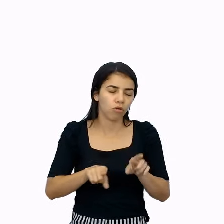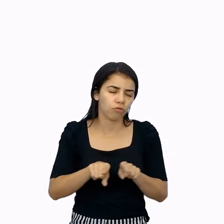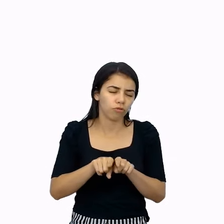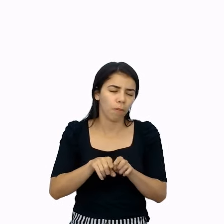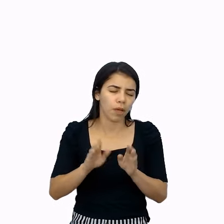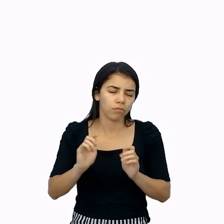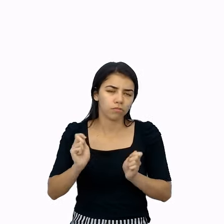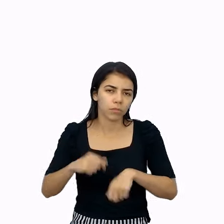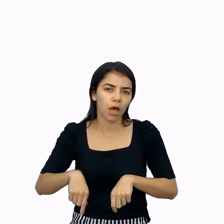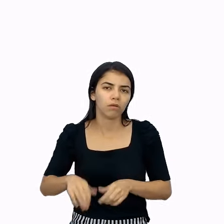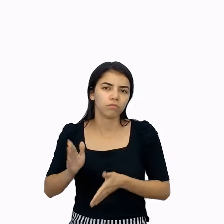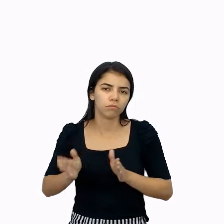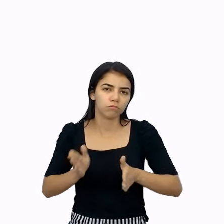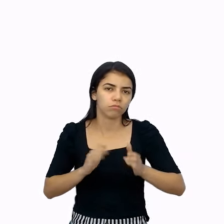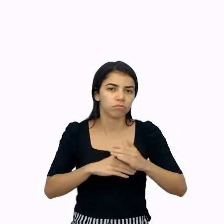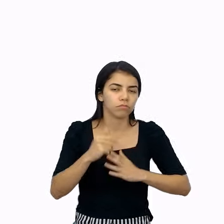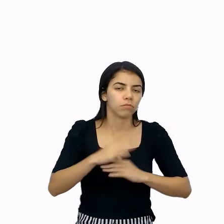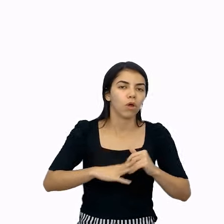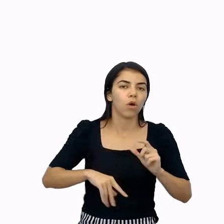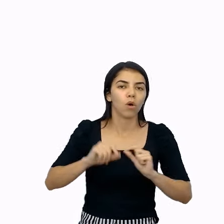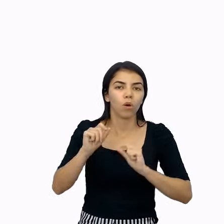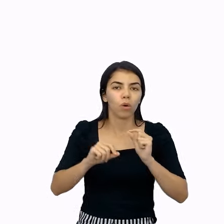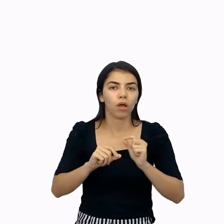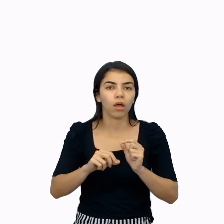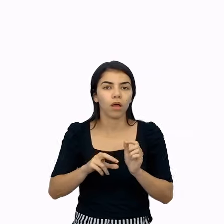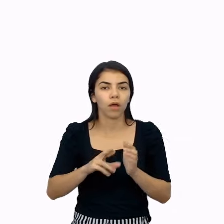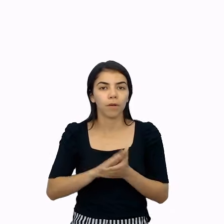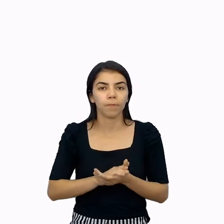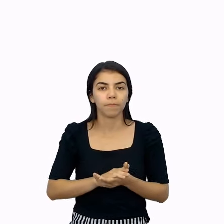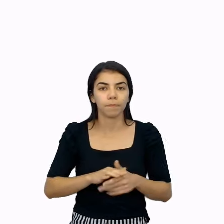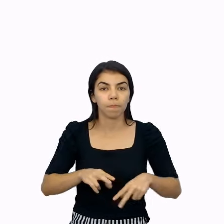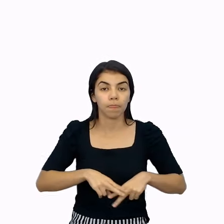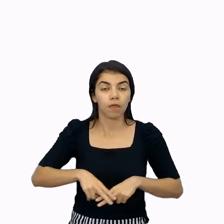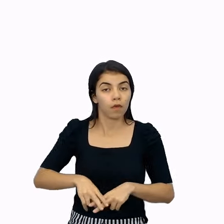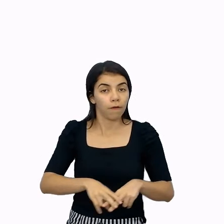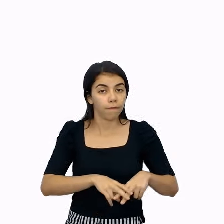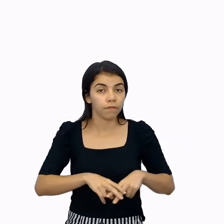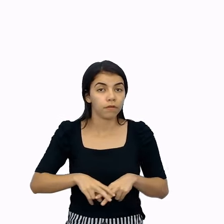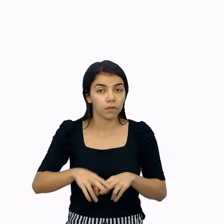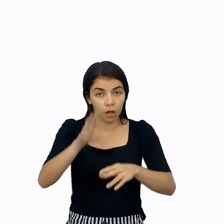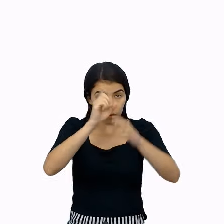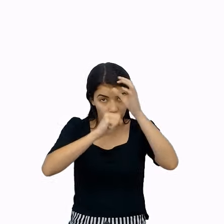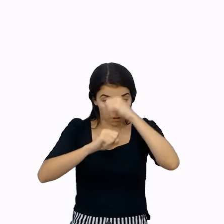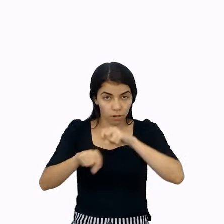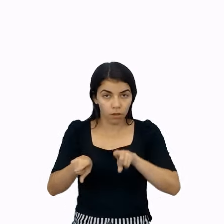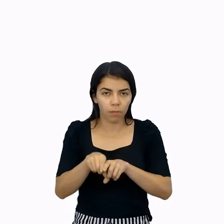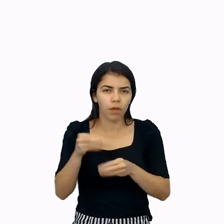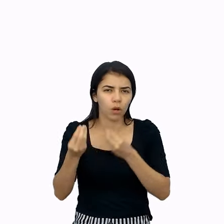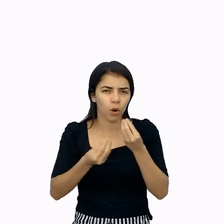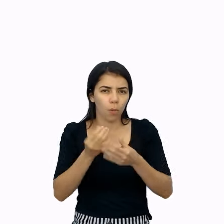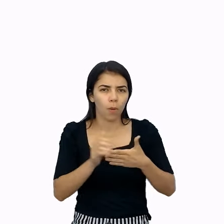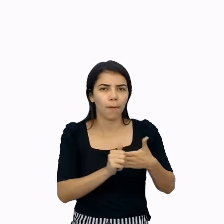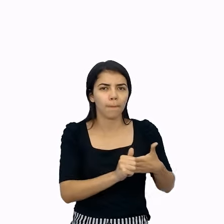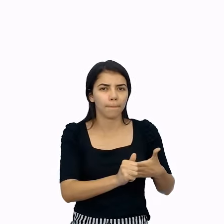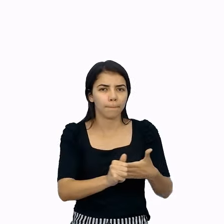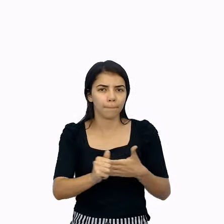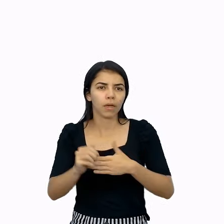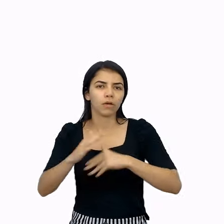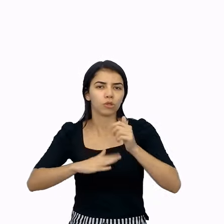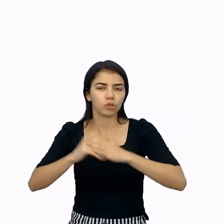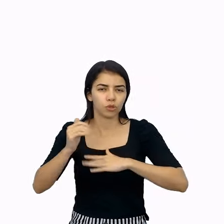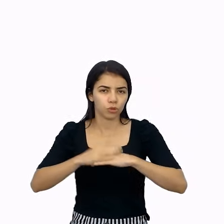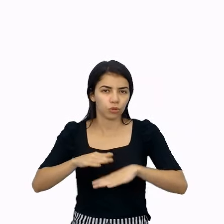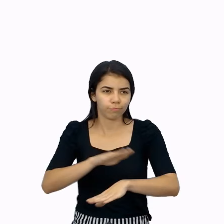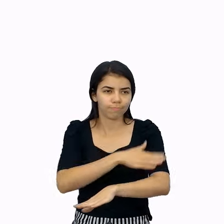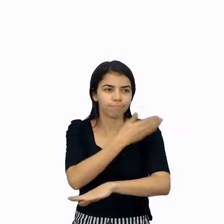ao longo da aprendizagem, fazer revisões do planejamento por meio do acompanhamento do processo